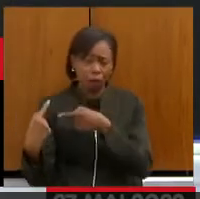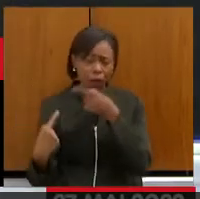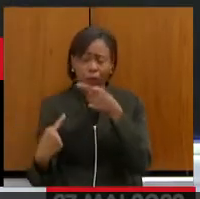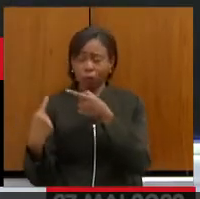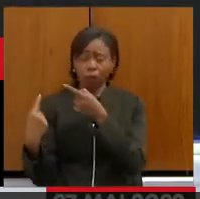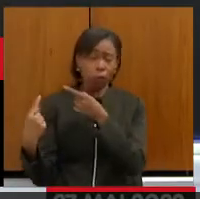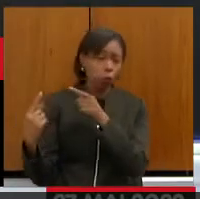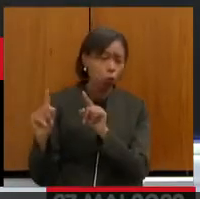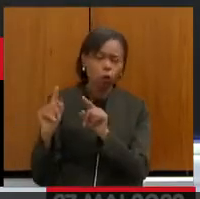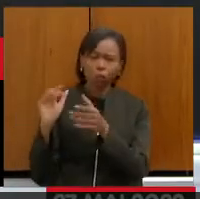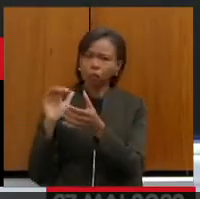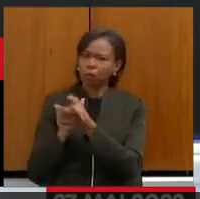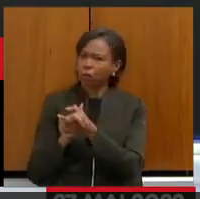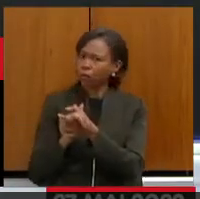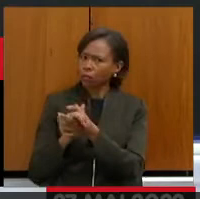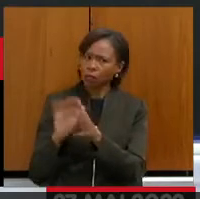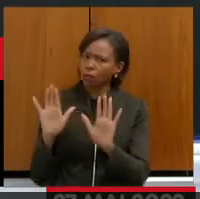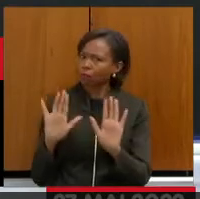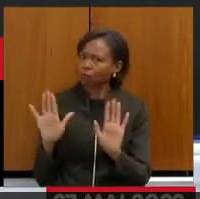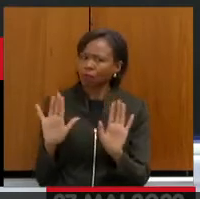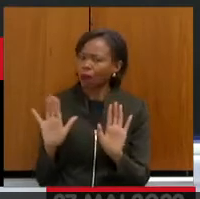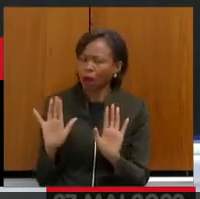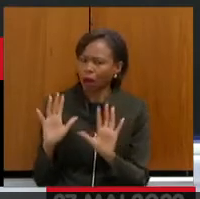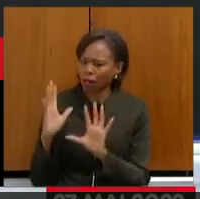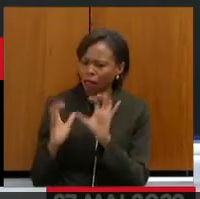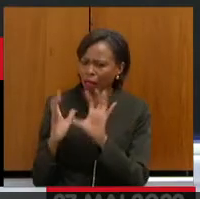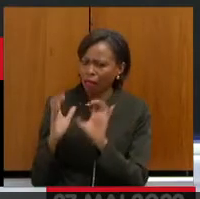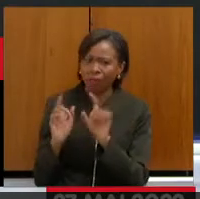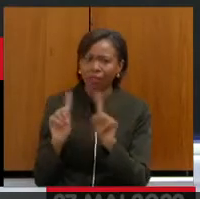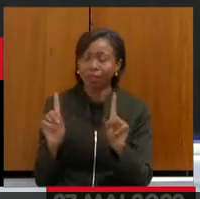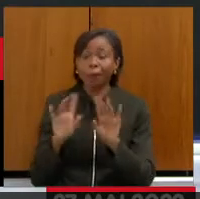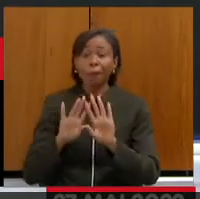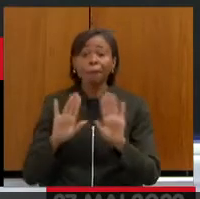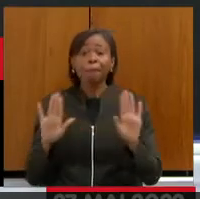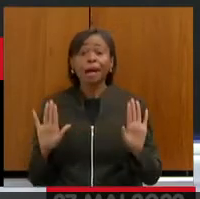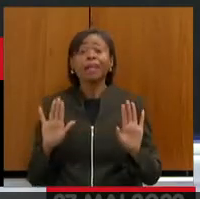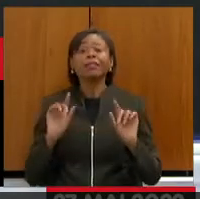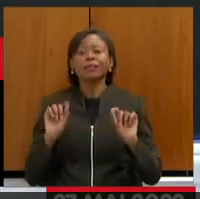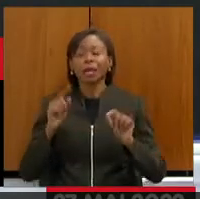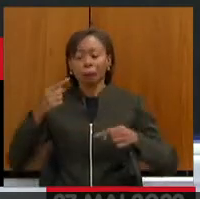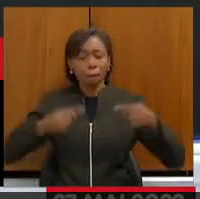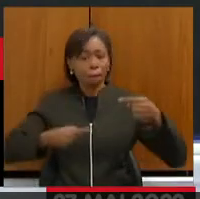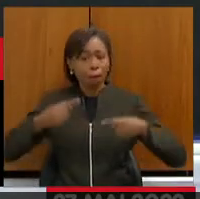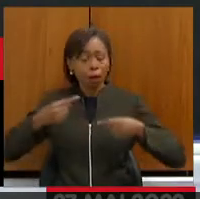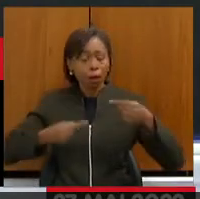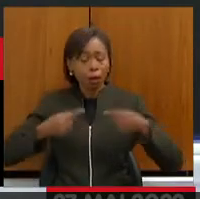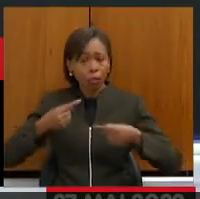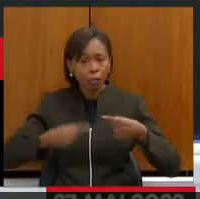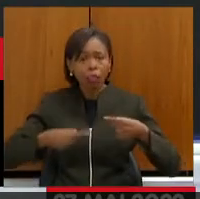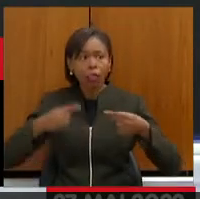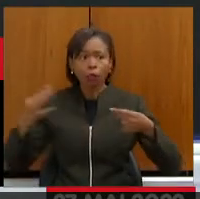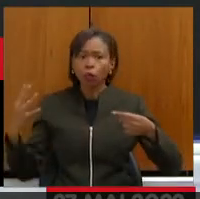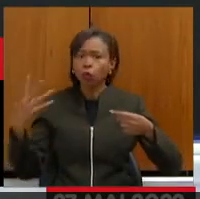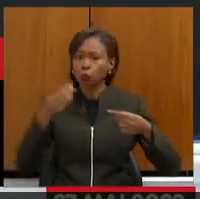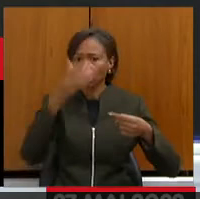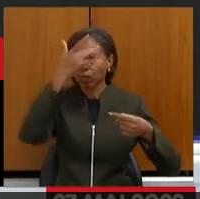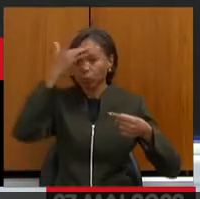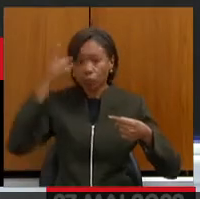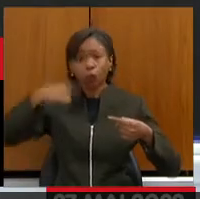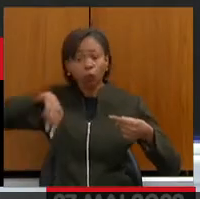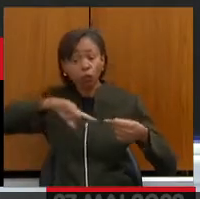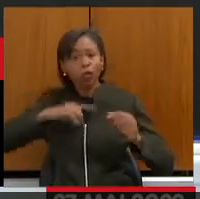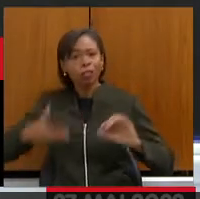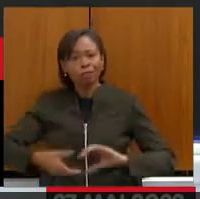que estão ao nosso lado no dia a dia queremos mostrar que a política deve ser feita não só para todos e todas mas com todas